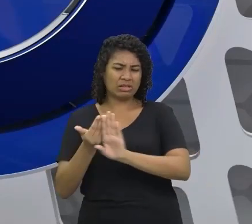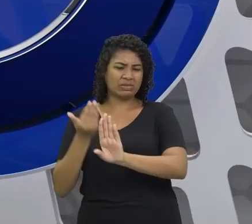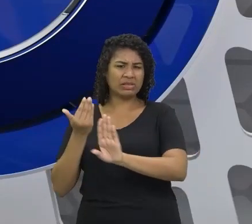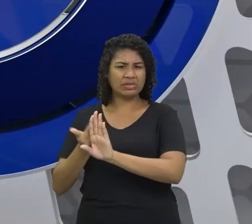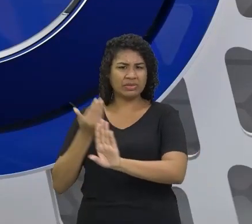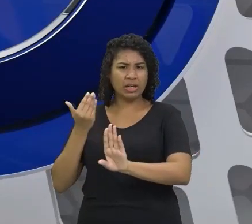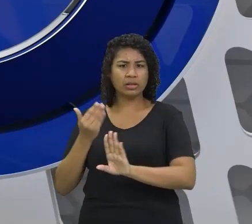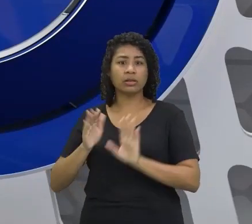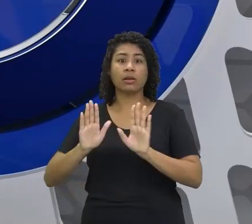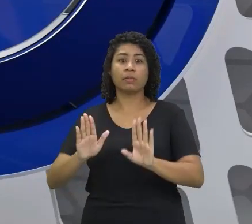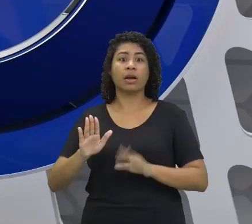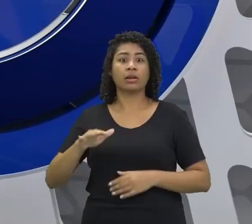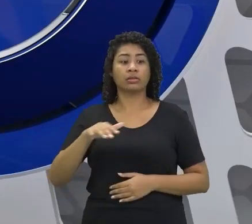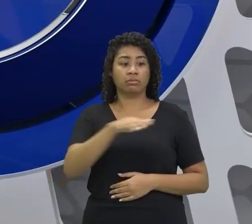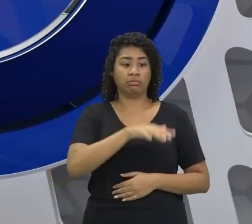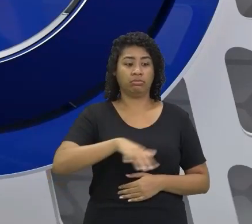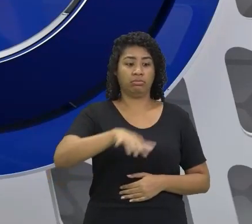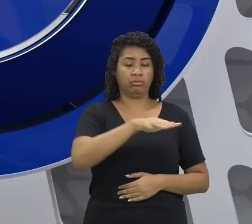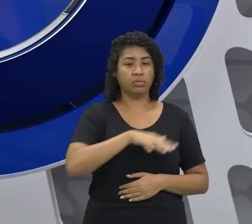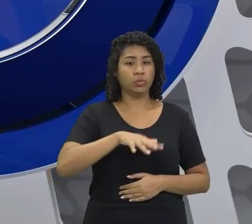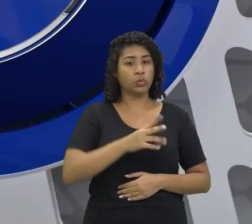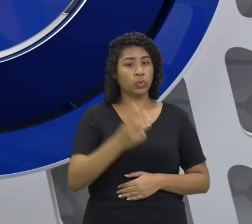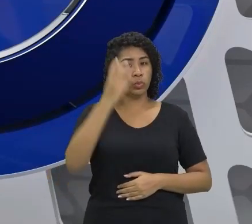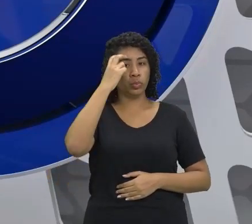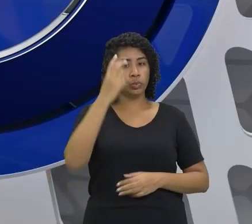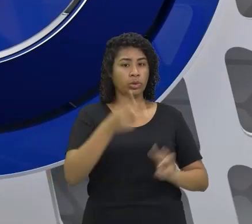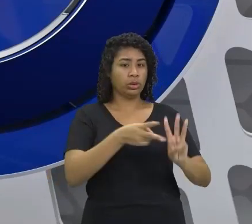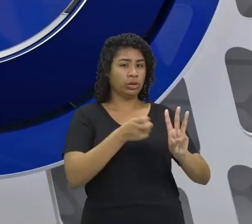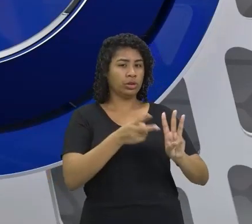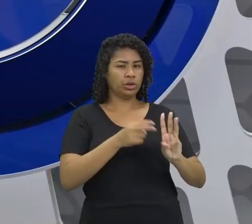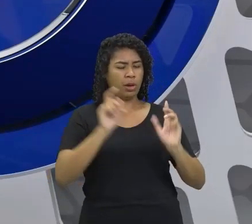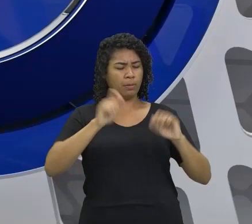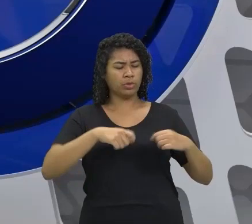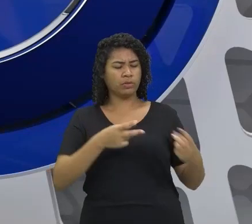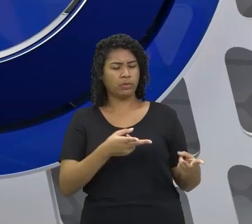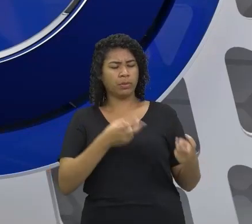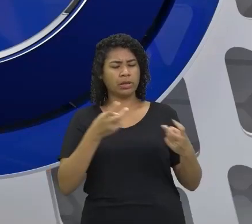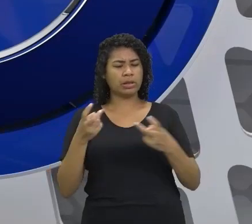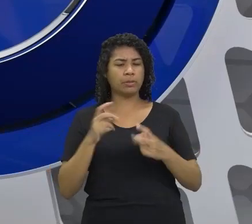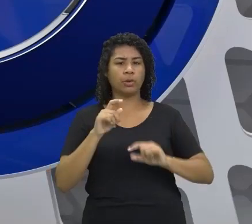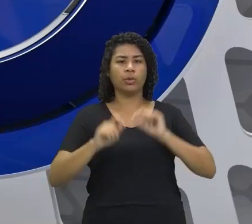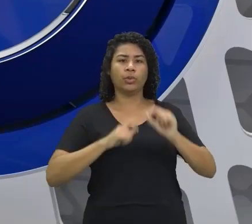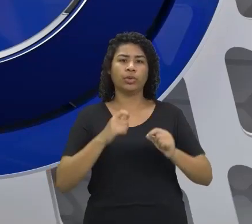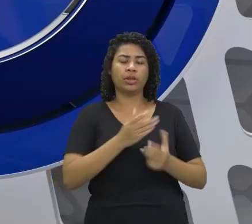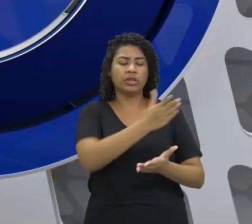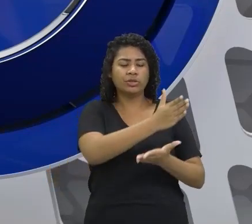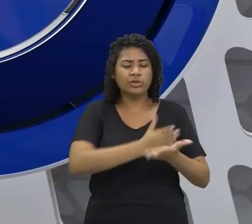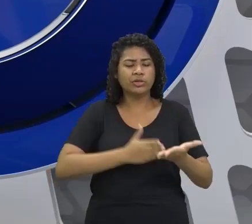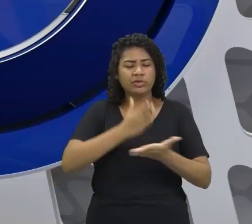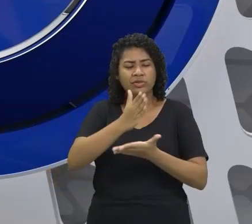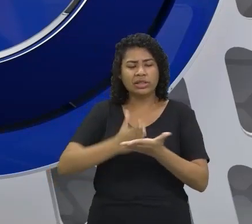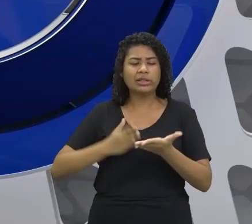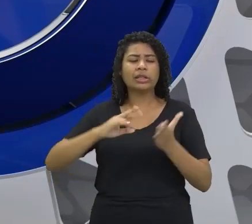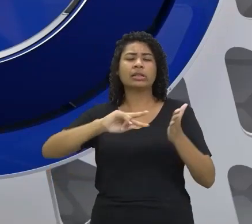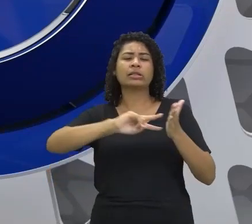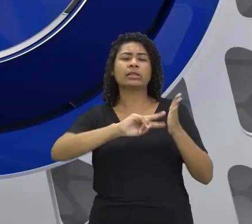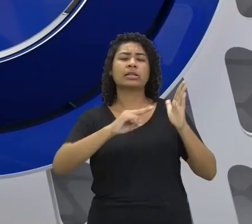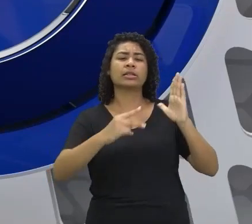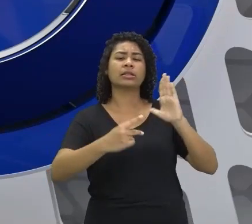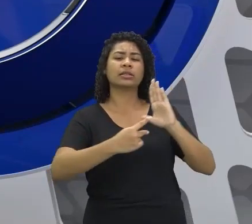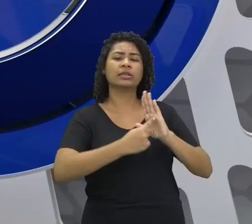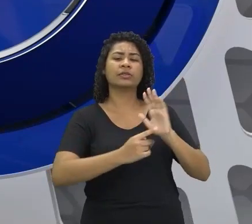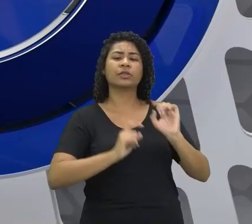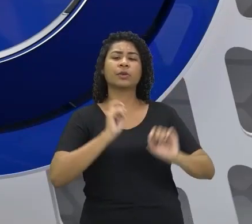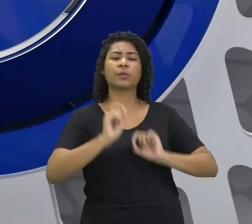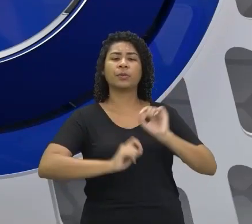na espiritualidade indígena, nós percebemos que a partilha é o jeito, é a maneira, é a